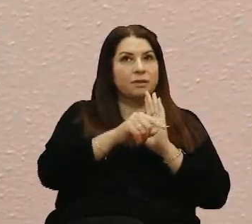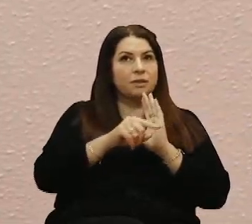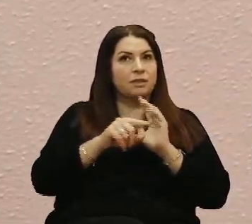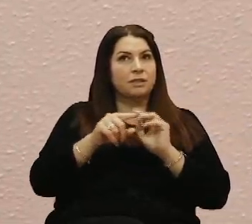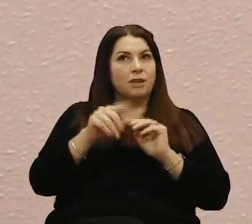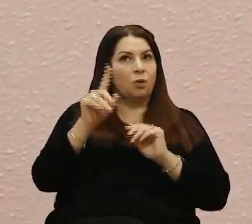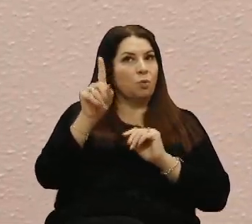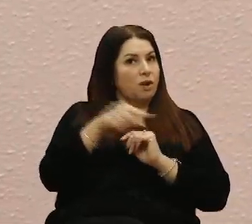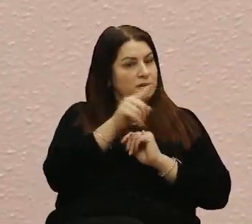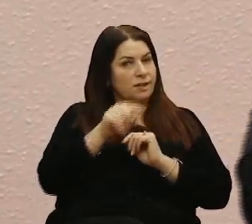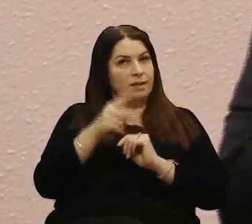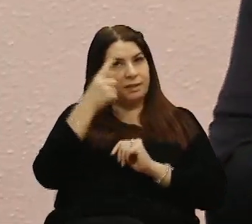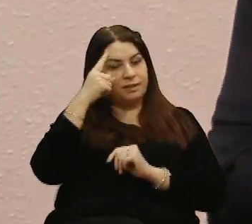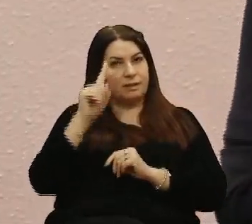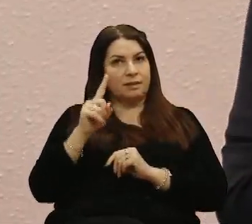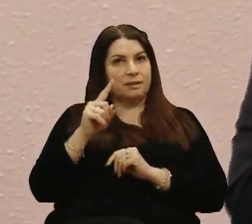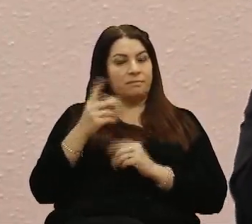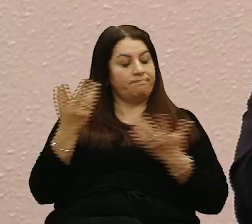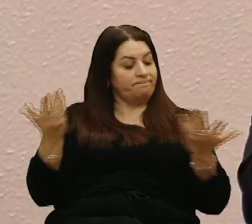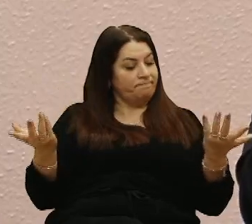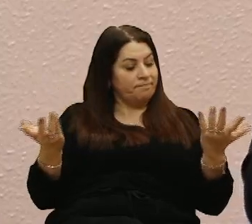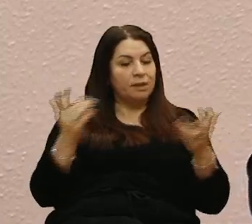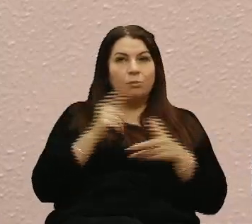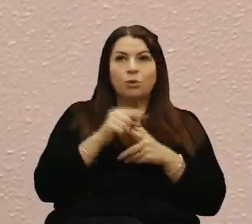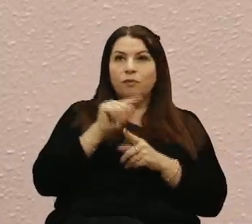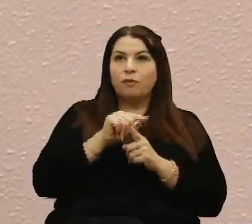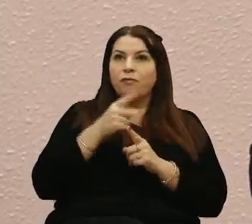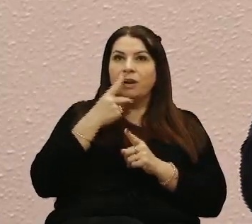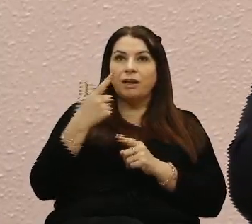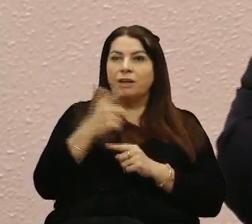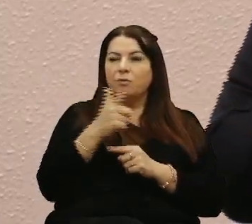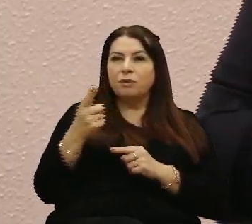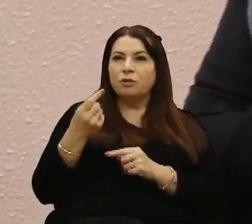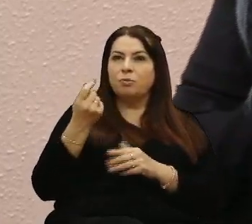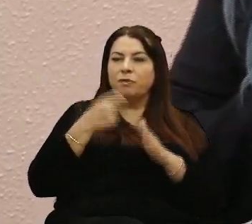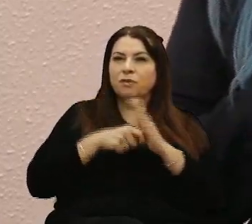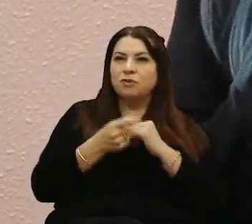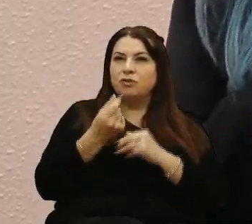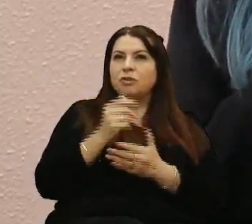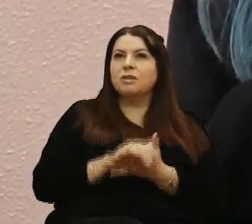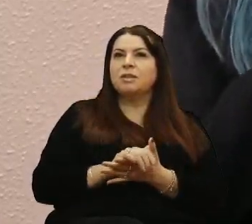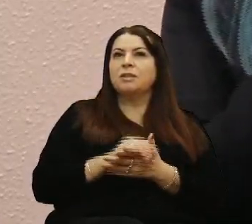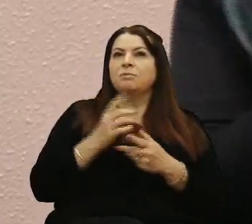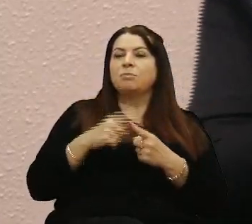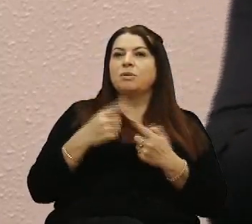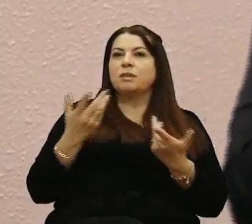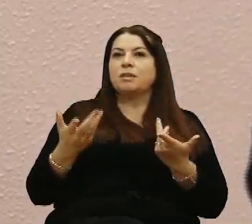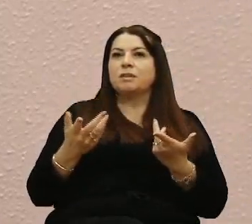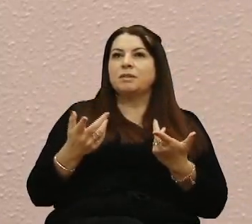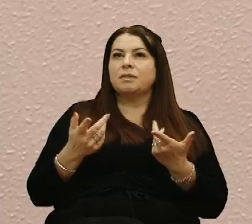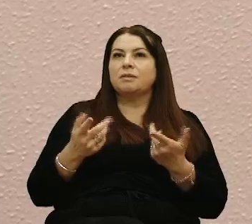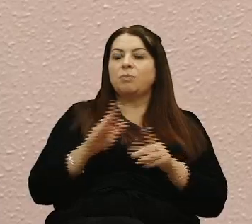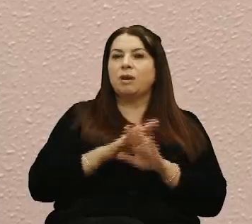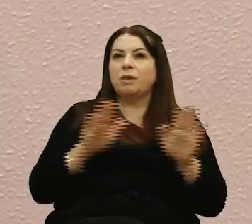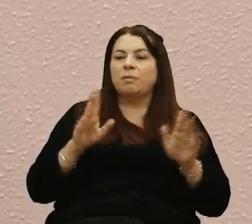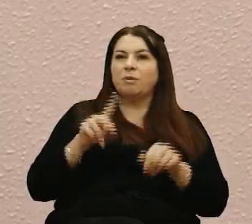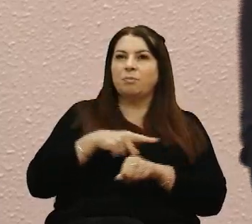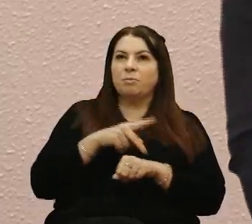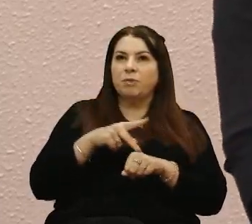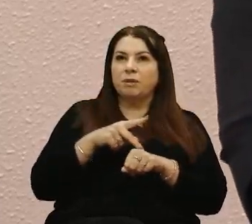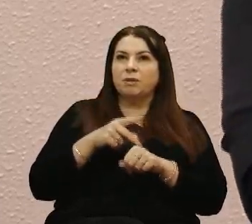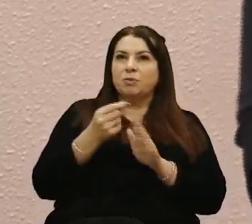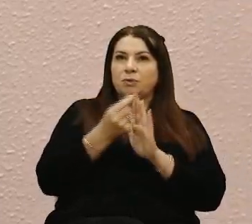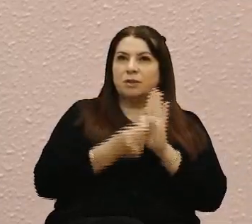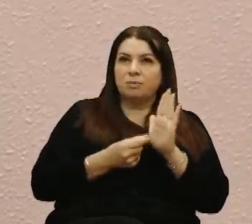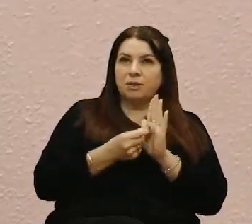essa ideia, porque se a moda pegar, eles vão dizer que não tem como investir esse dinheiro, porque senão nós vamos acabar com o país, com o nosso